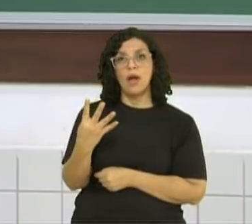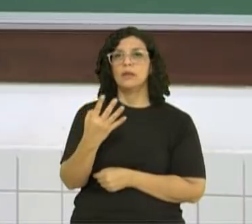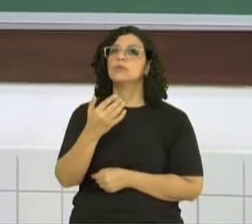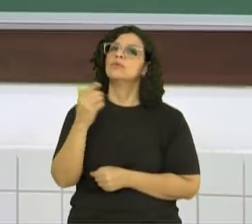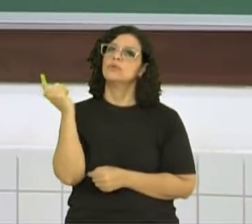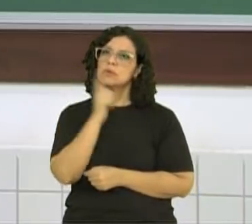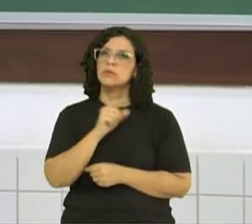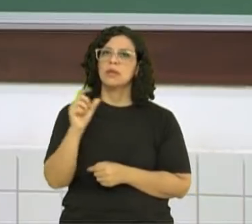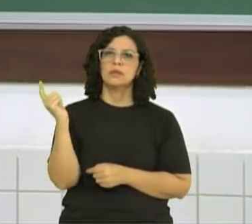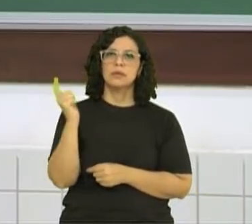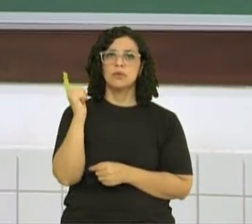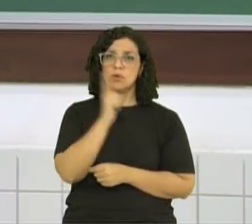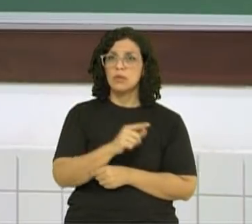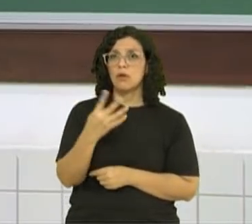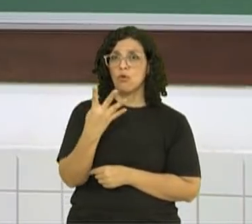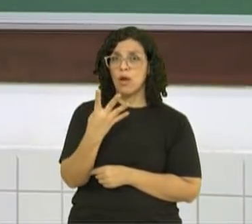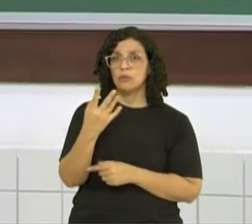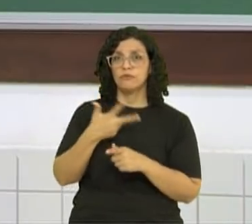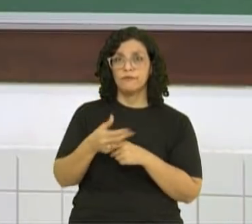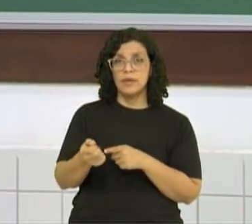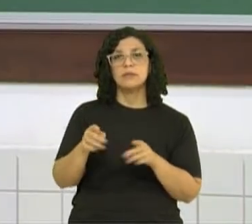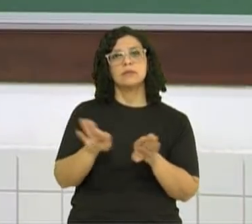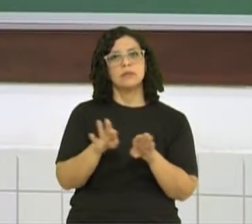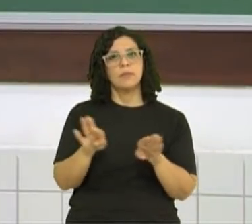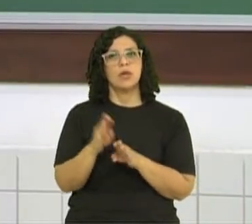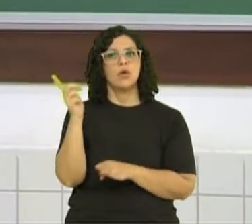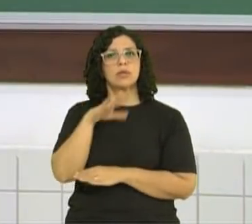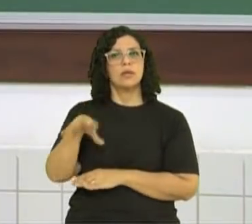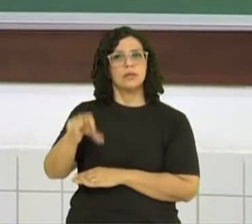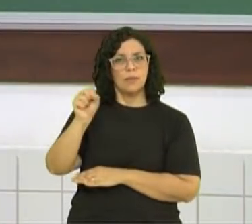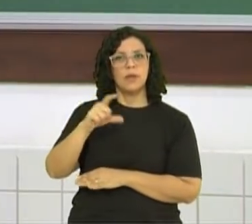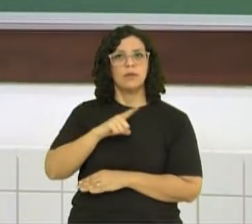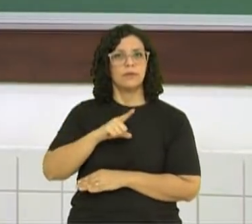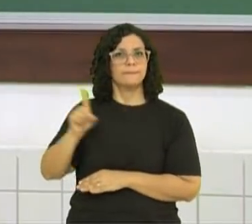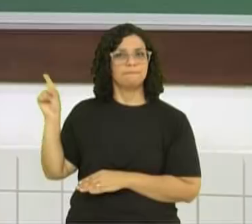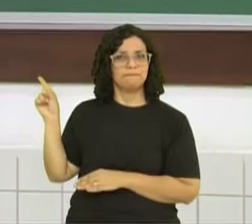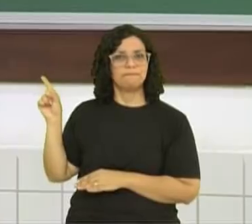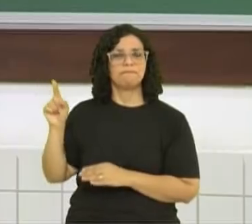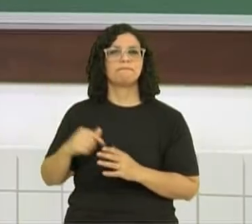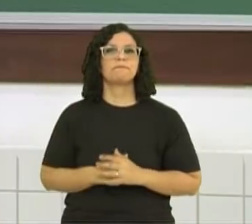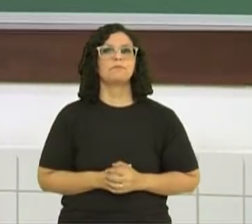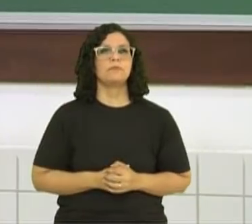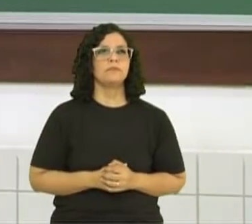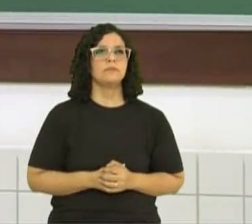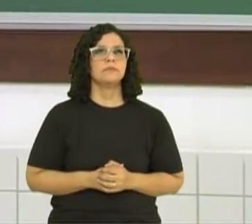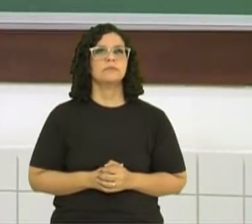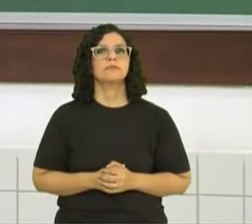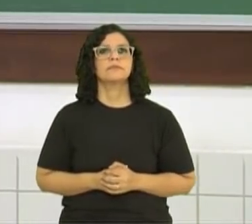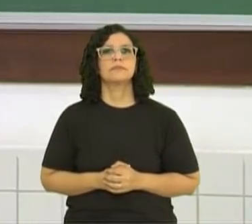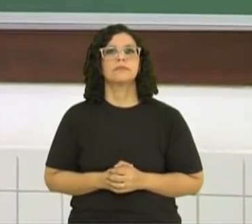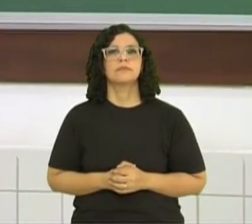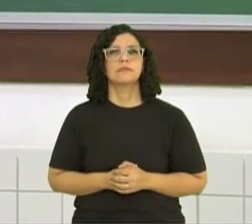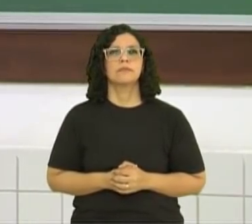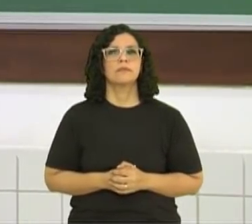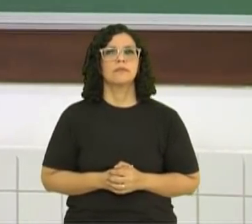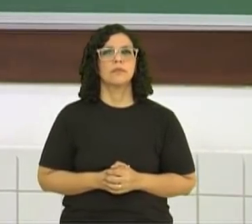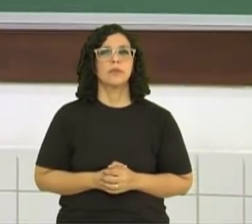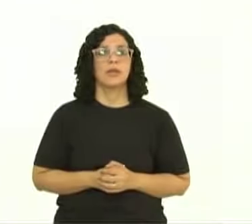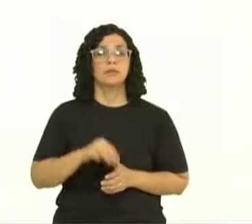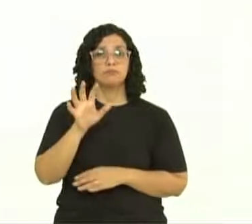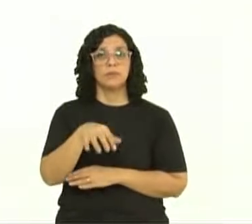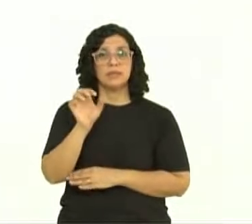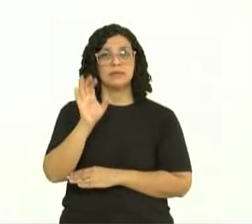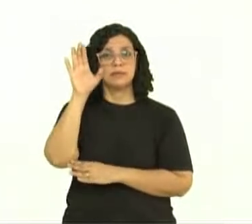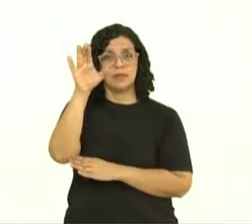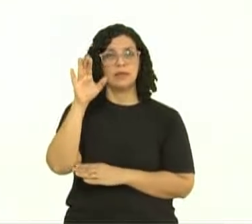ganhar os 4 primeiros, ali encerra, né? Então tem que ganhar 4 jogos para ser sagrado campeão. Então aqui temos evento também do